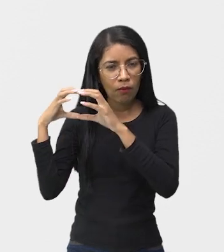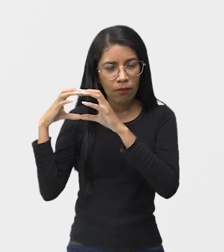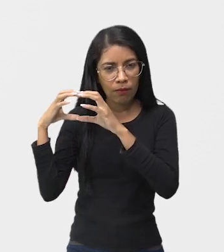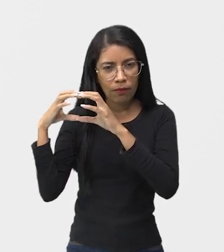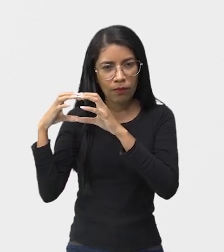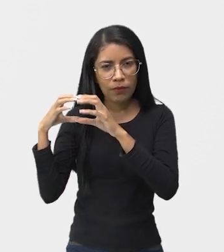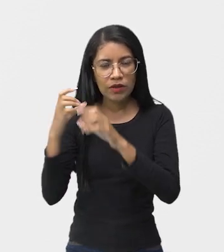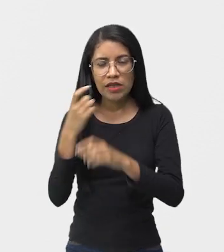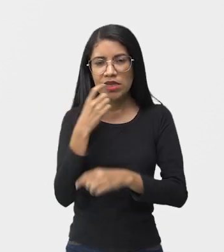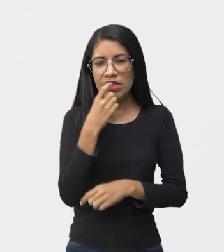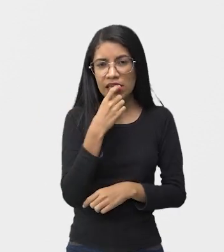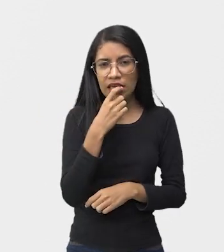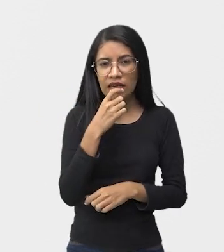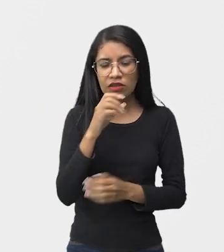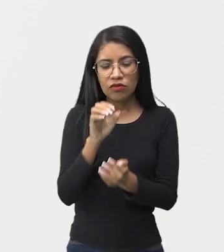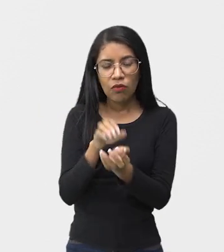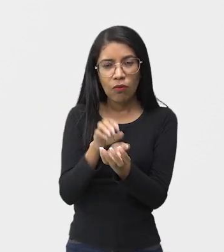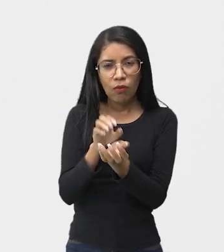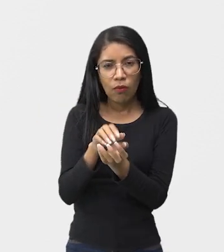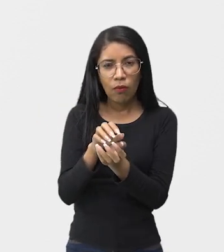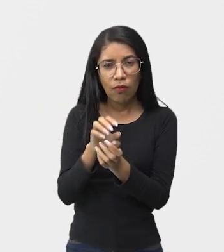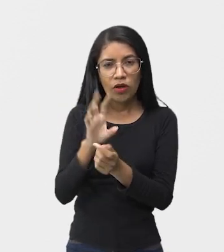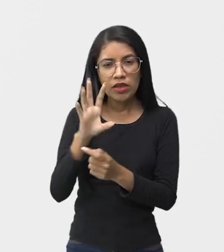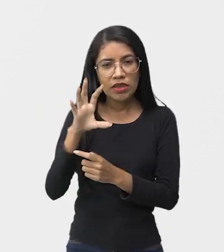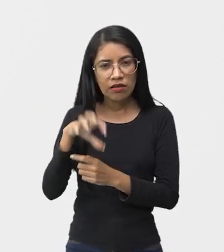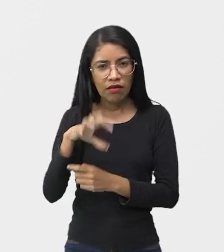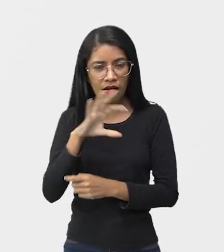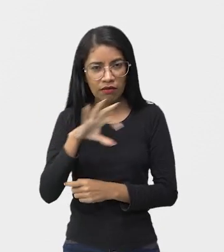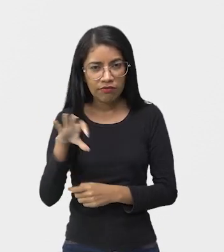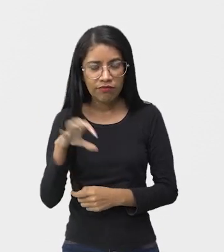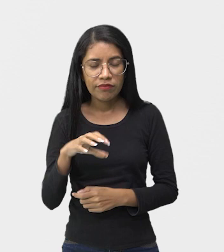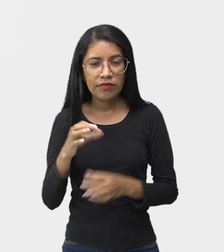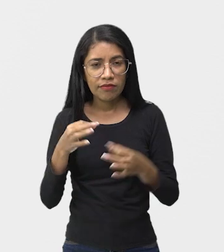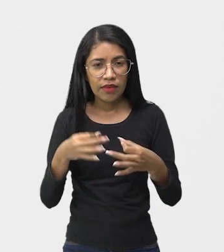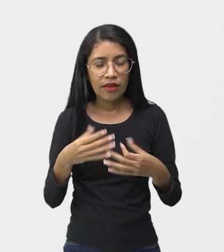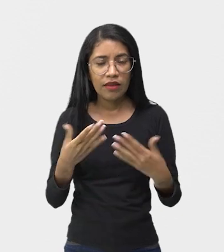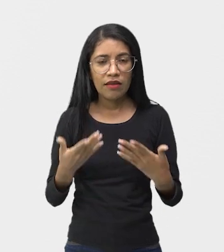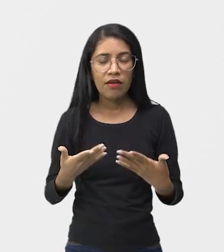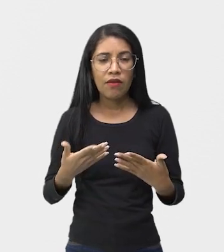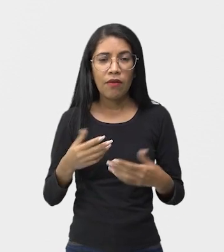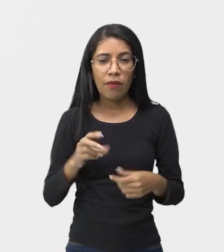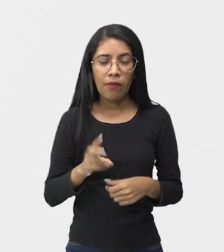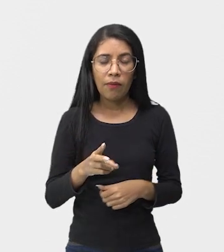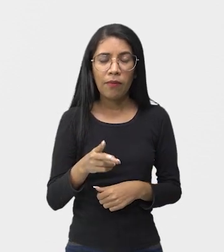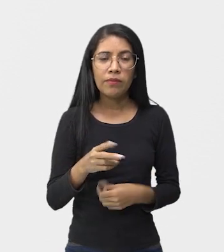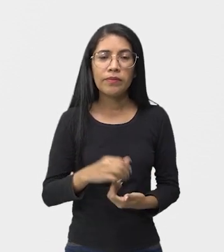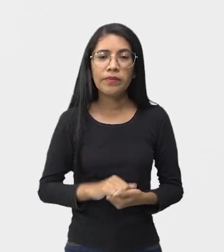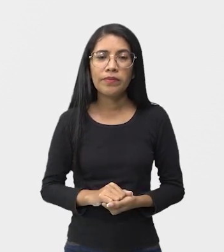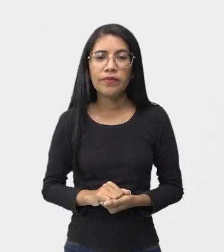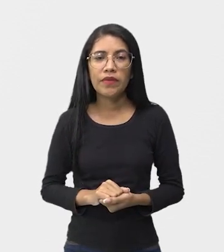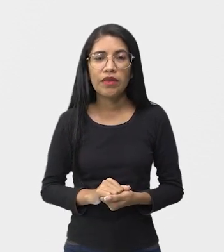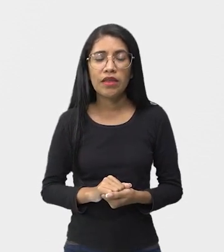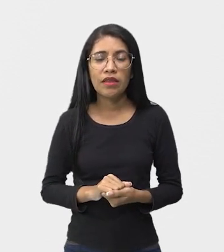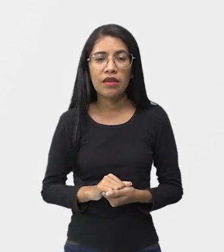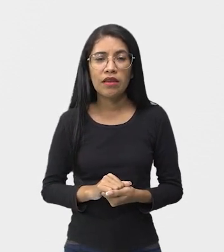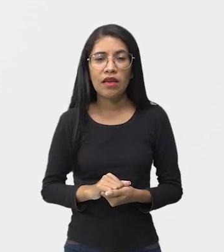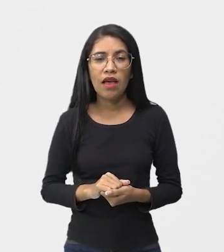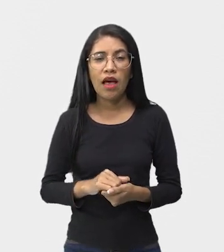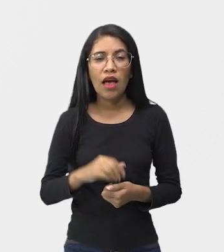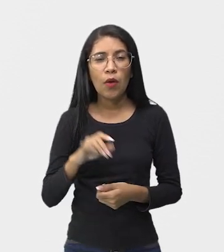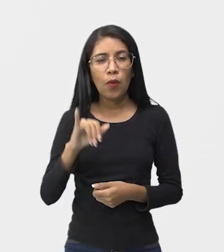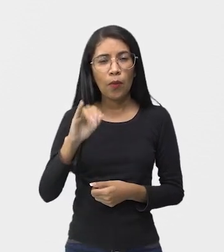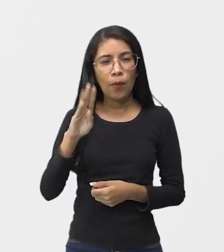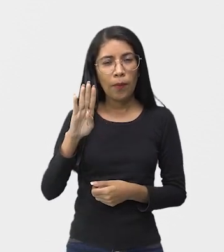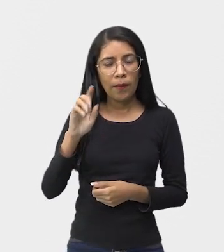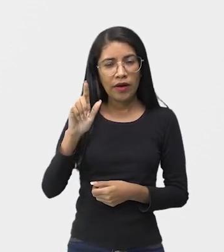coco, dentes, conchas e garras, certo? E aí, continuando, segundo dados